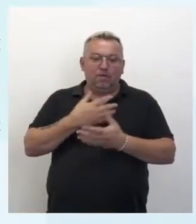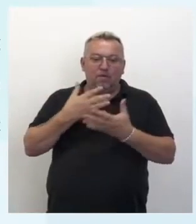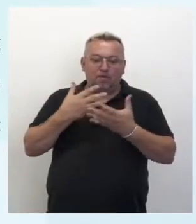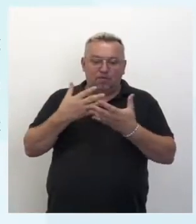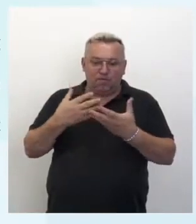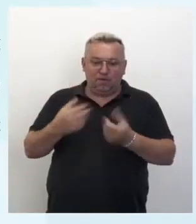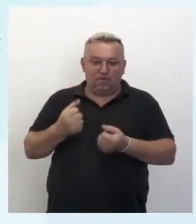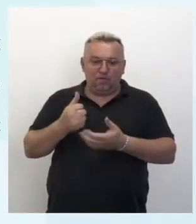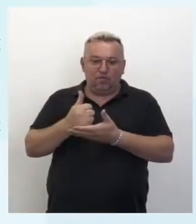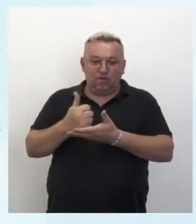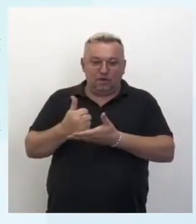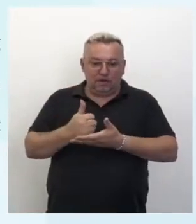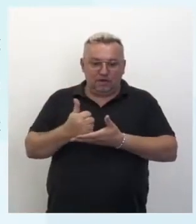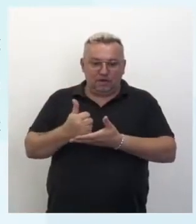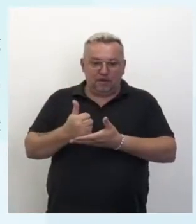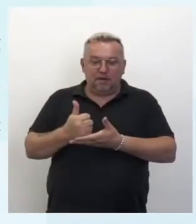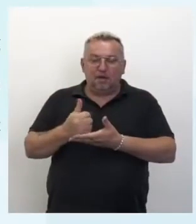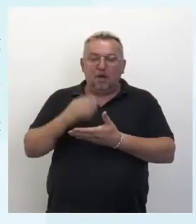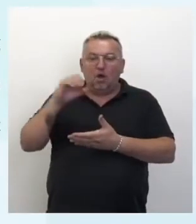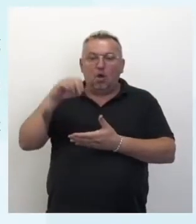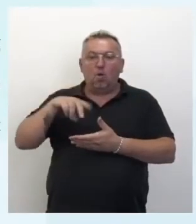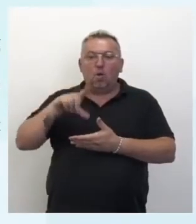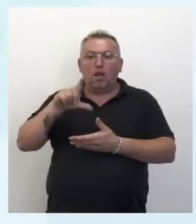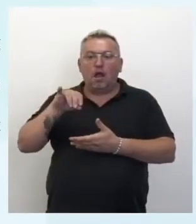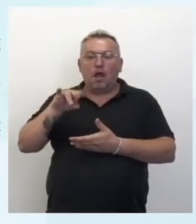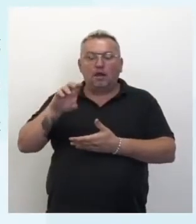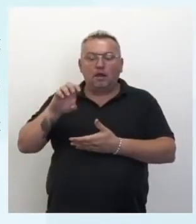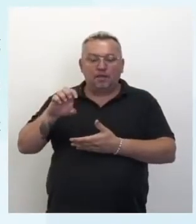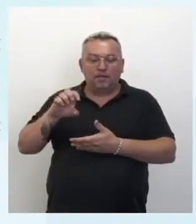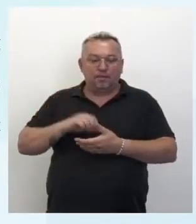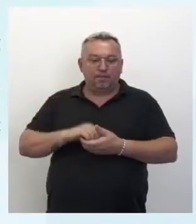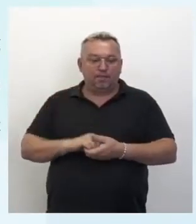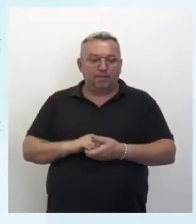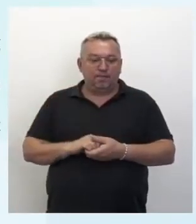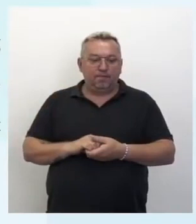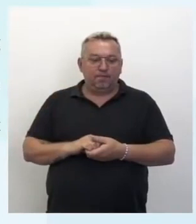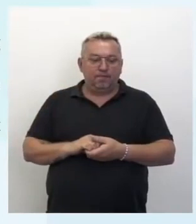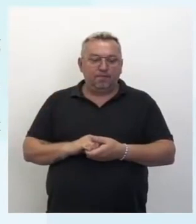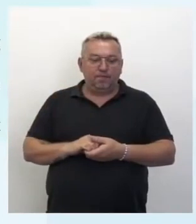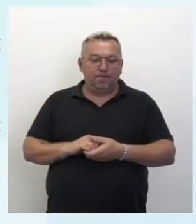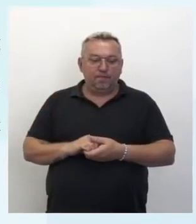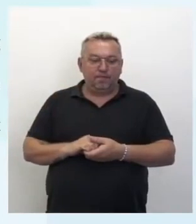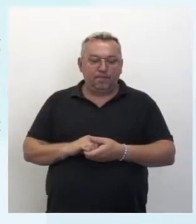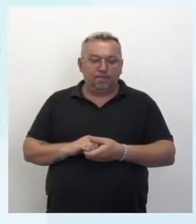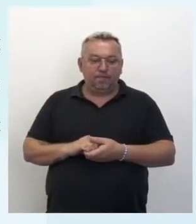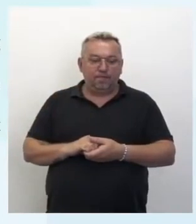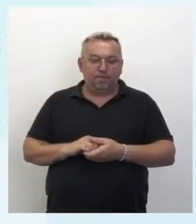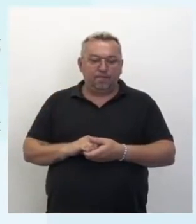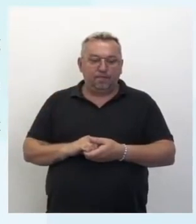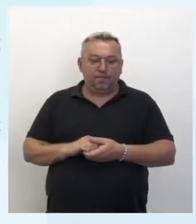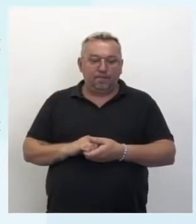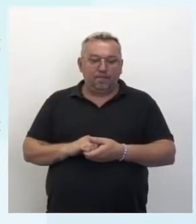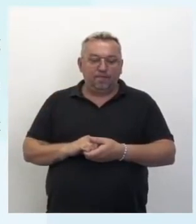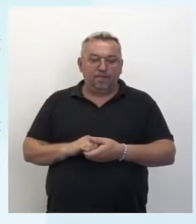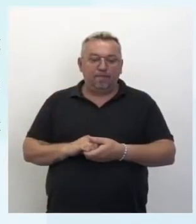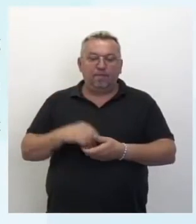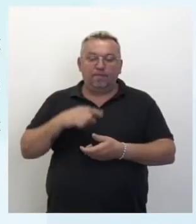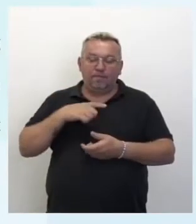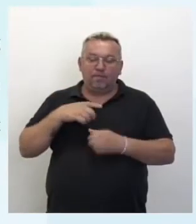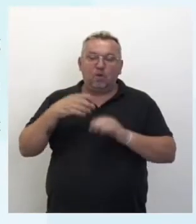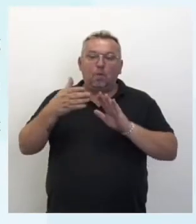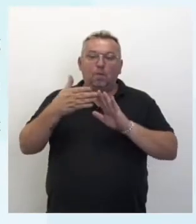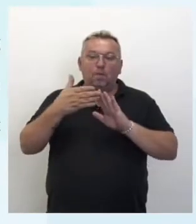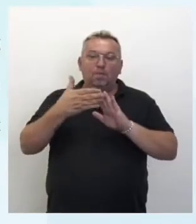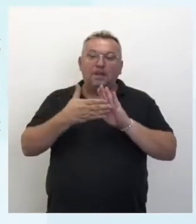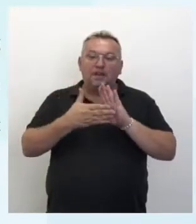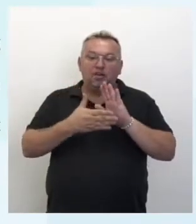vamos jogar jogos online. Então, going to é para você falar que você vai fazer alguma coisa. Eles estão planejando.